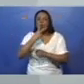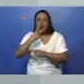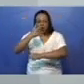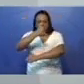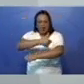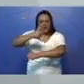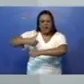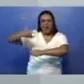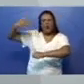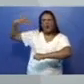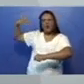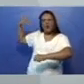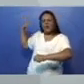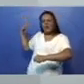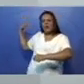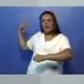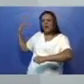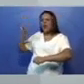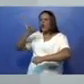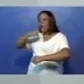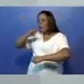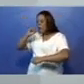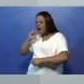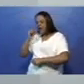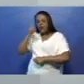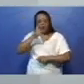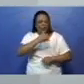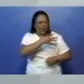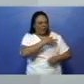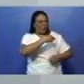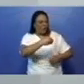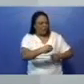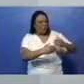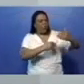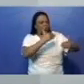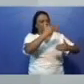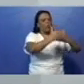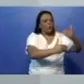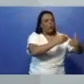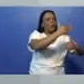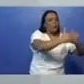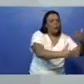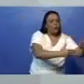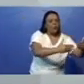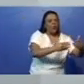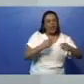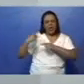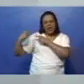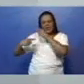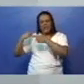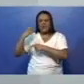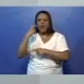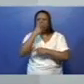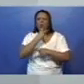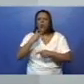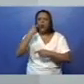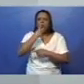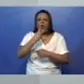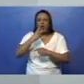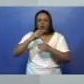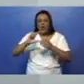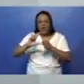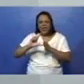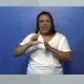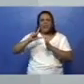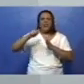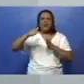recontado de pai para filho ao longo de gerações. Então, fazia parte dessa tradição oral e muito depois só que eles